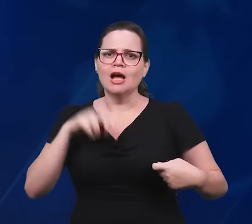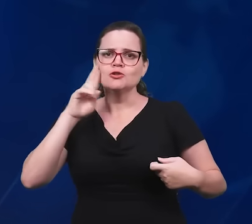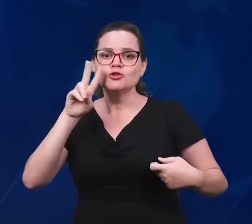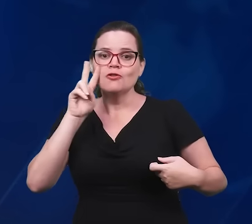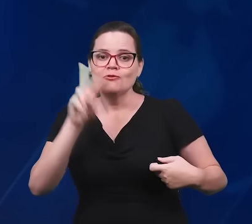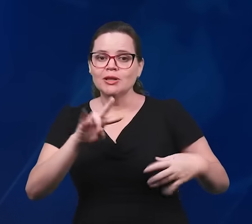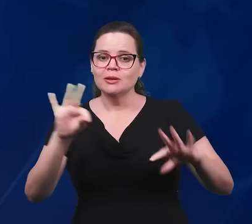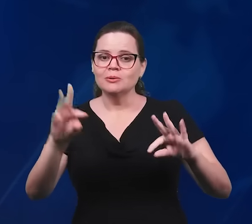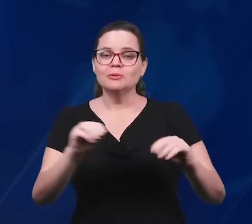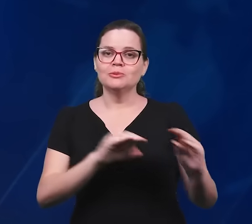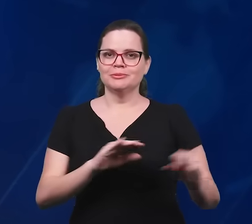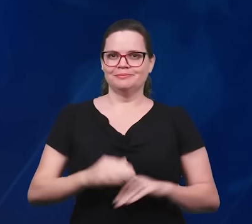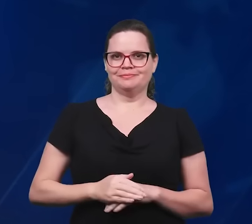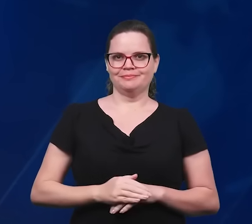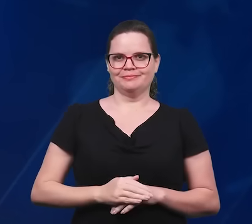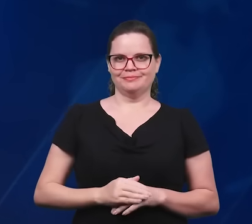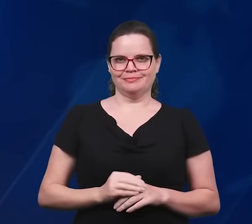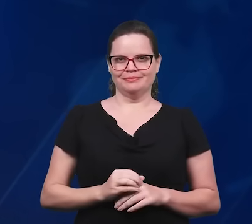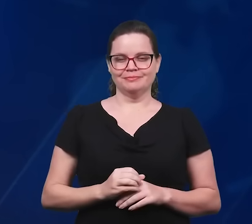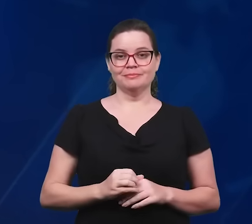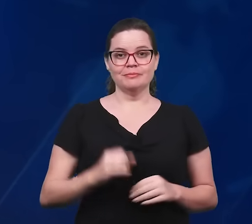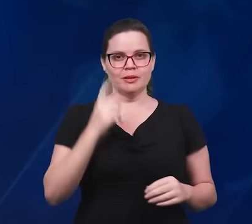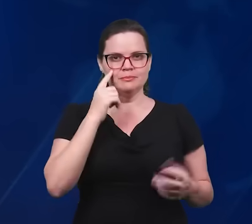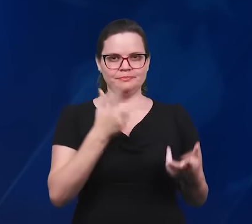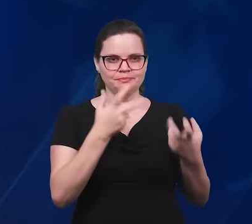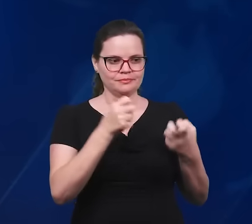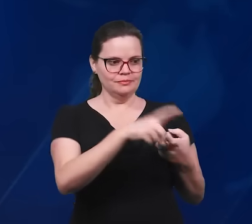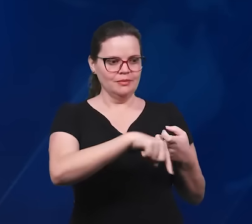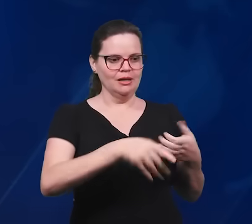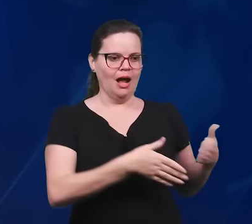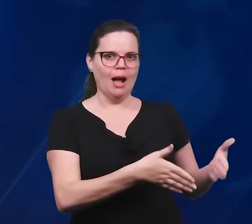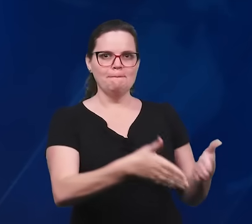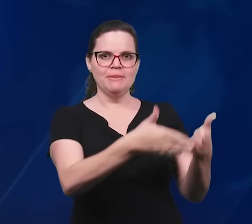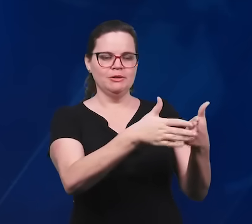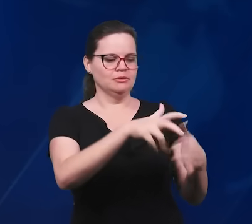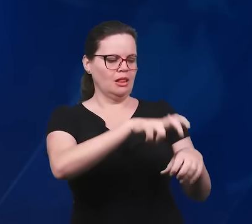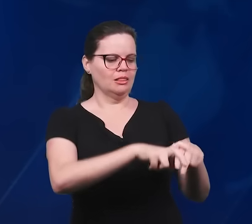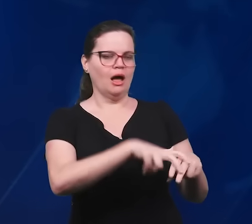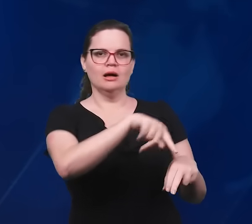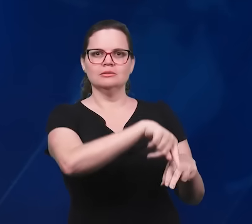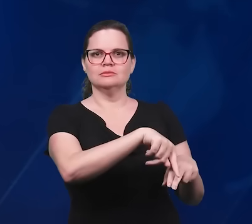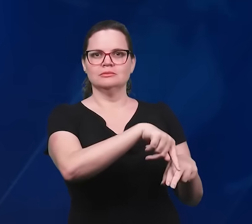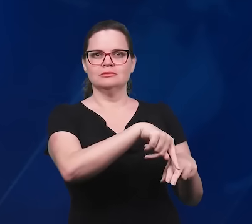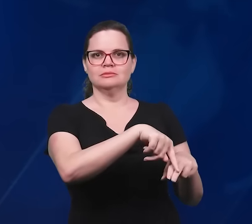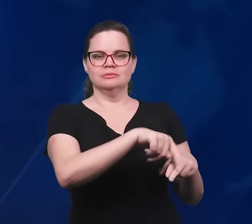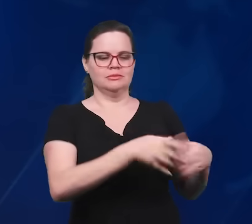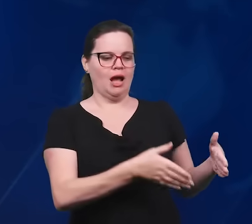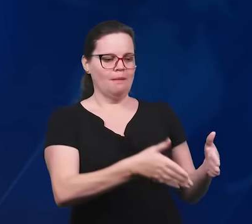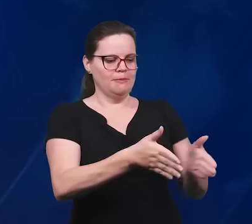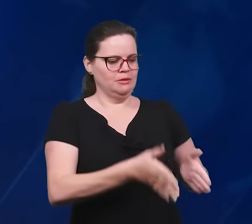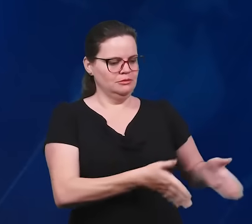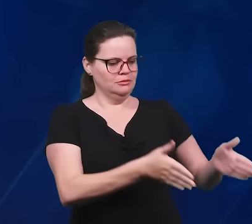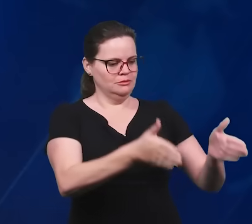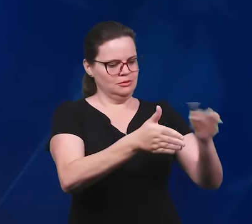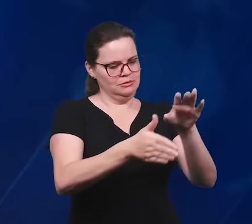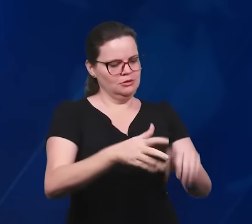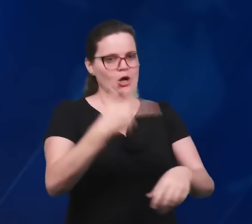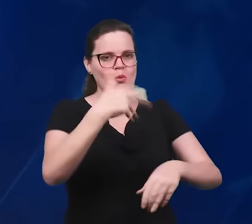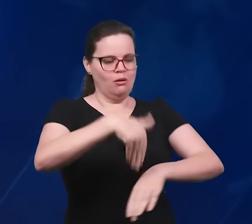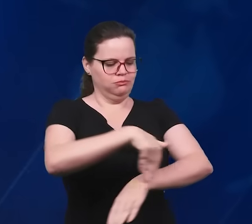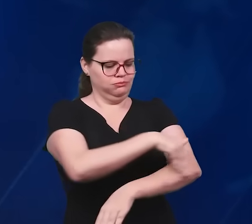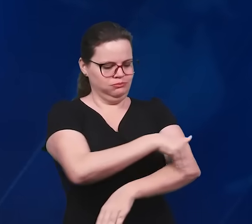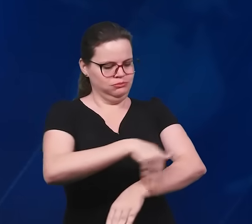Percebam onde estava aquele cego, à beira do caminho. Jesus disse: Eu sou o